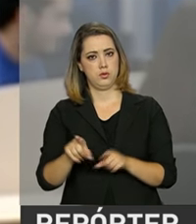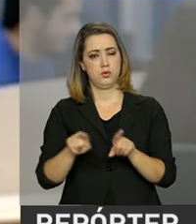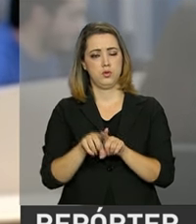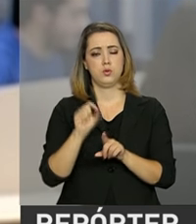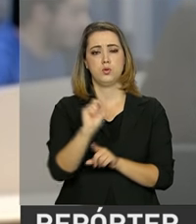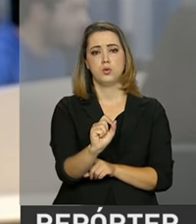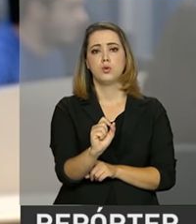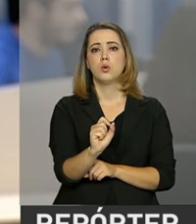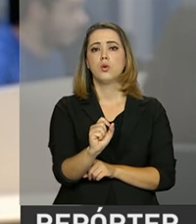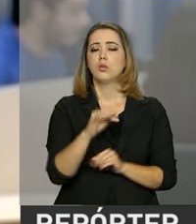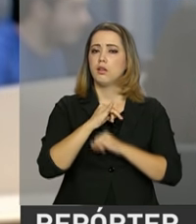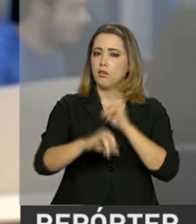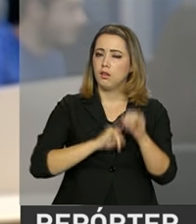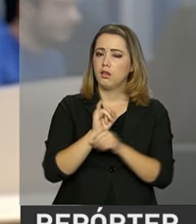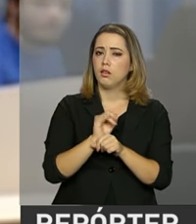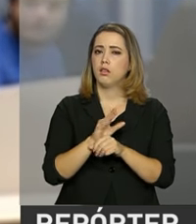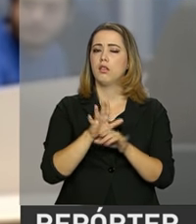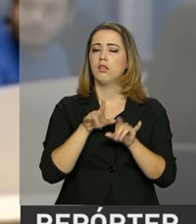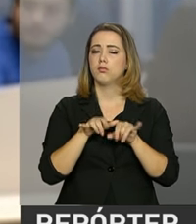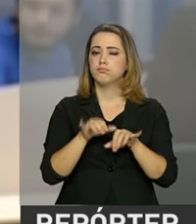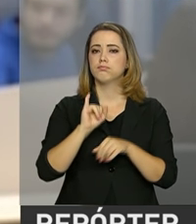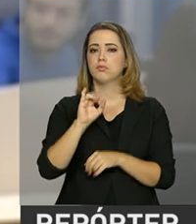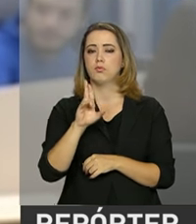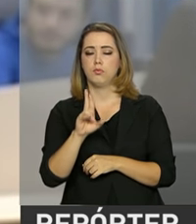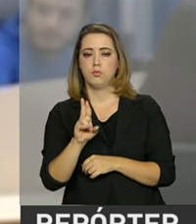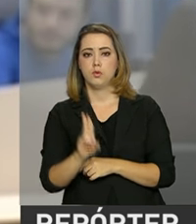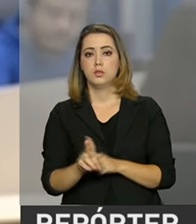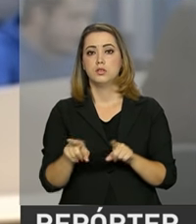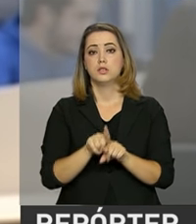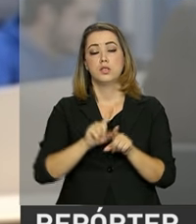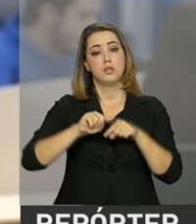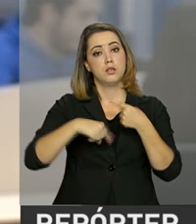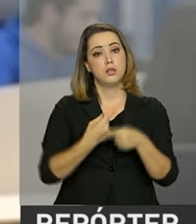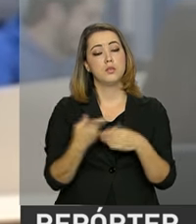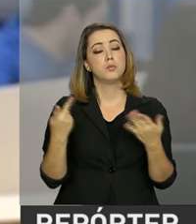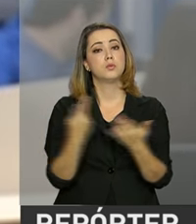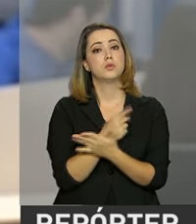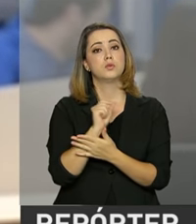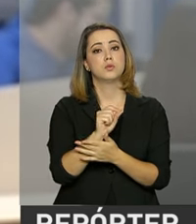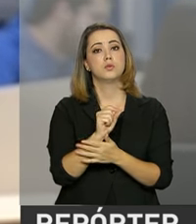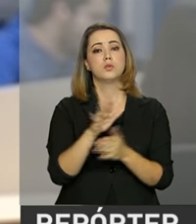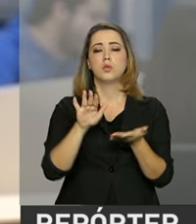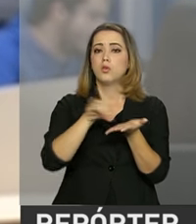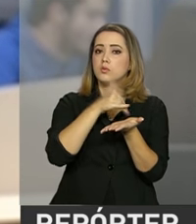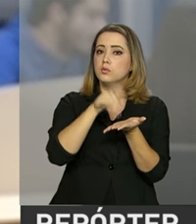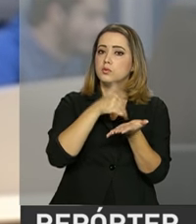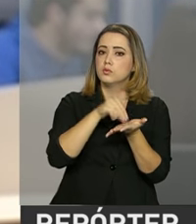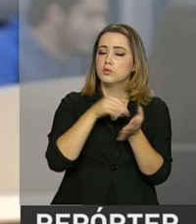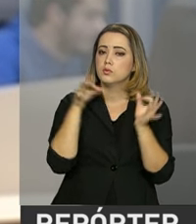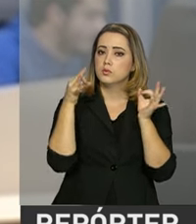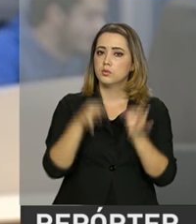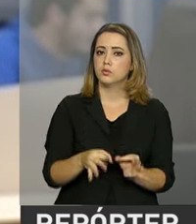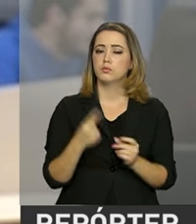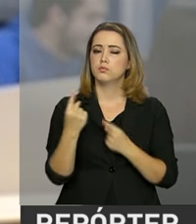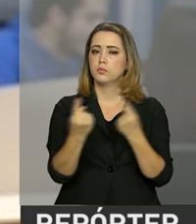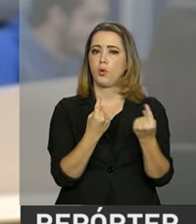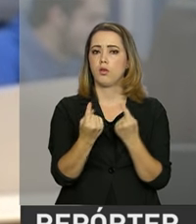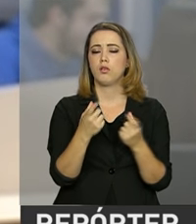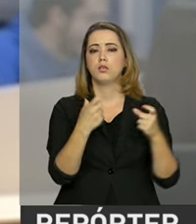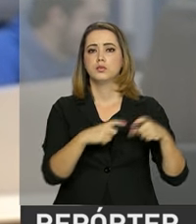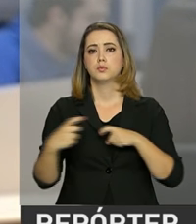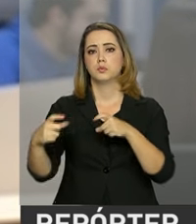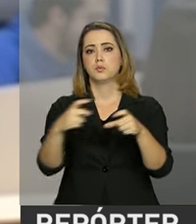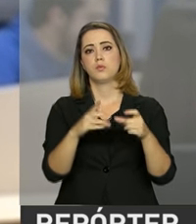www.sisu.ufes.br, onde confirmará seu interesse pela vaga. Posteriormente, será realizada a matrícula definitiva dos candidatos em cada